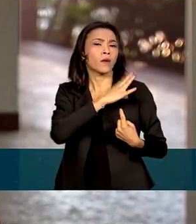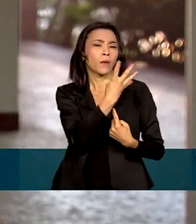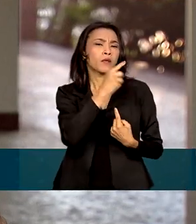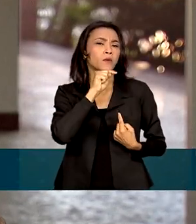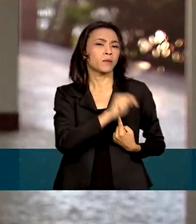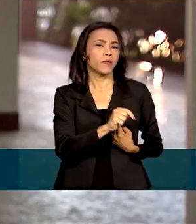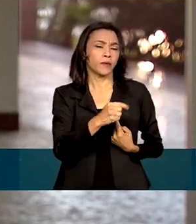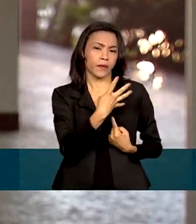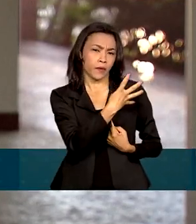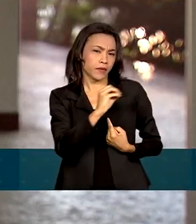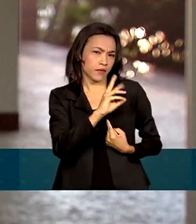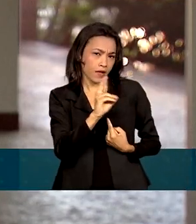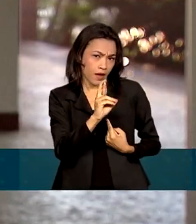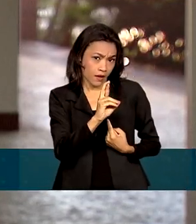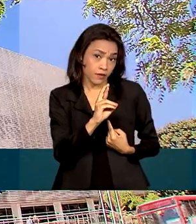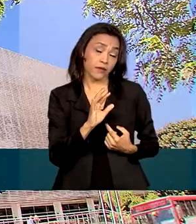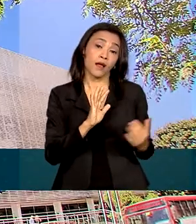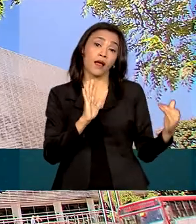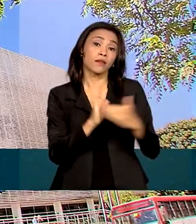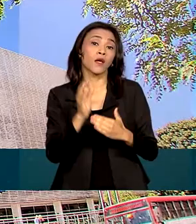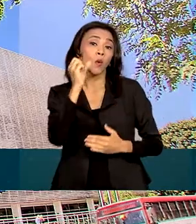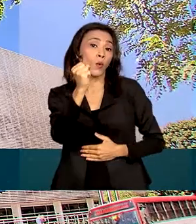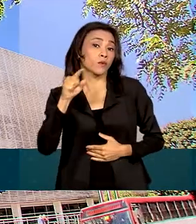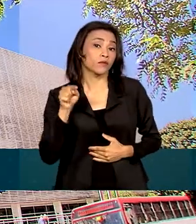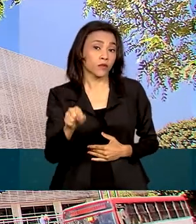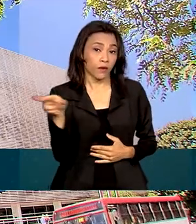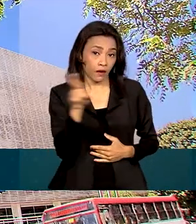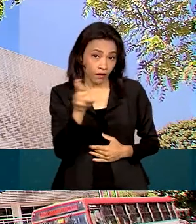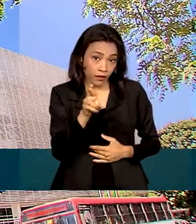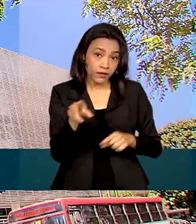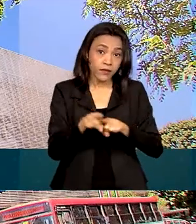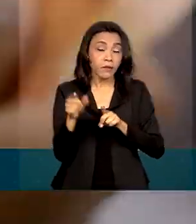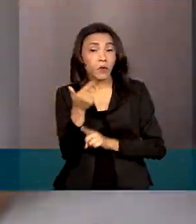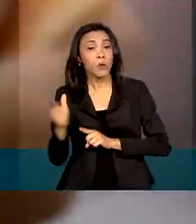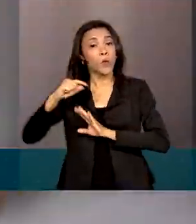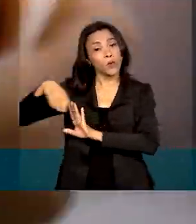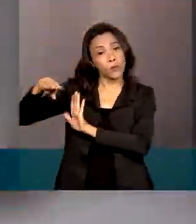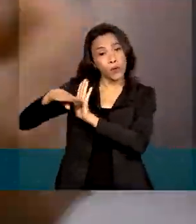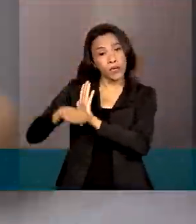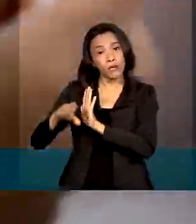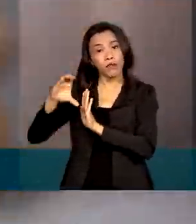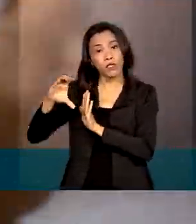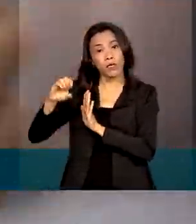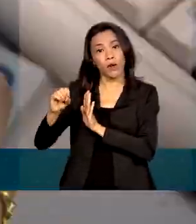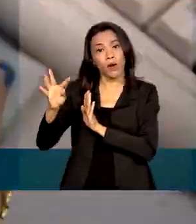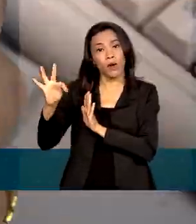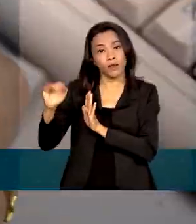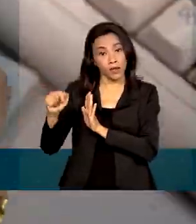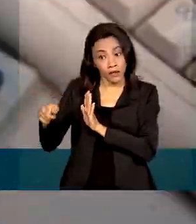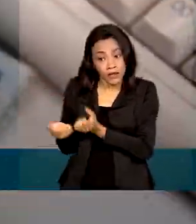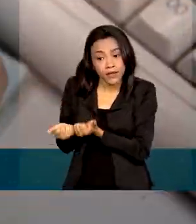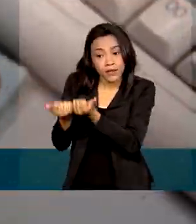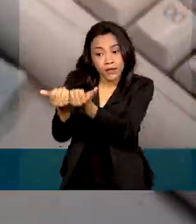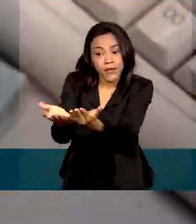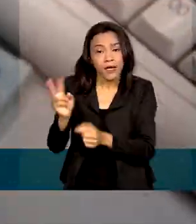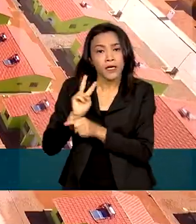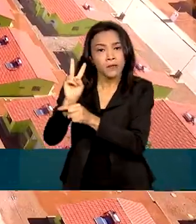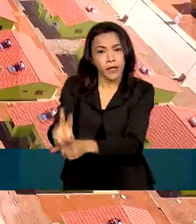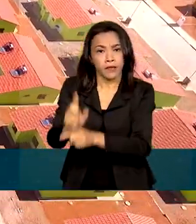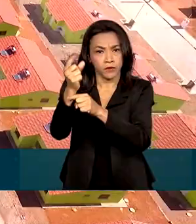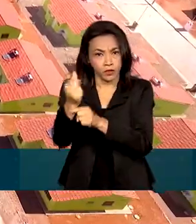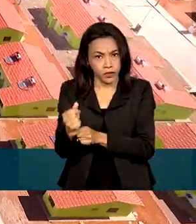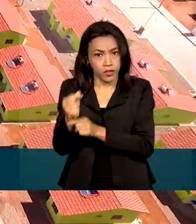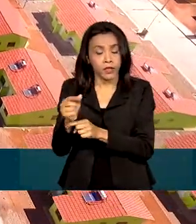.400 e R 8.000, além do programa ProCotista, que concede financiamentos com recursos do